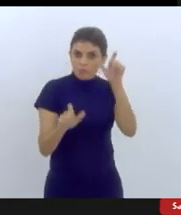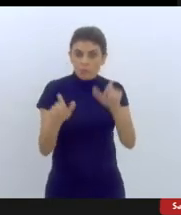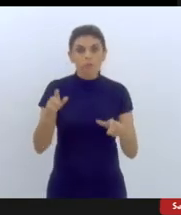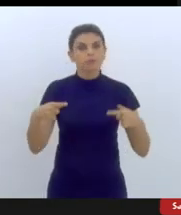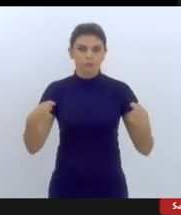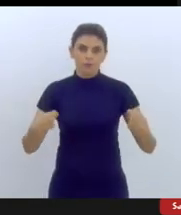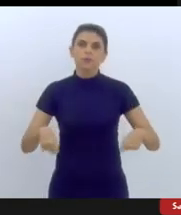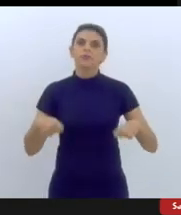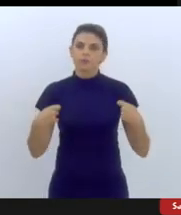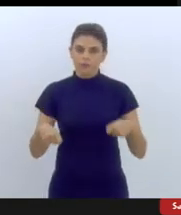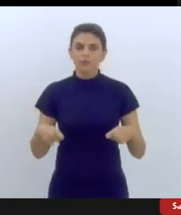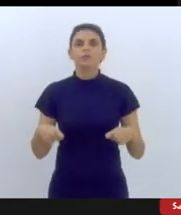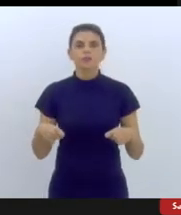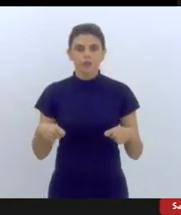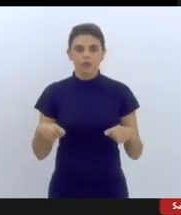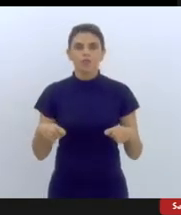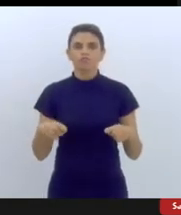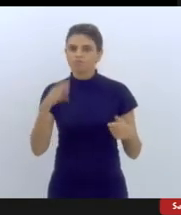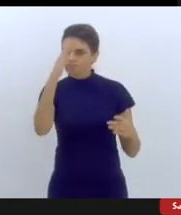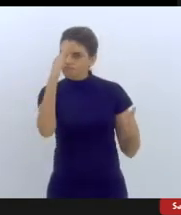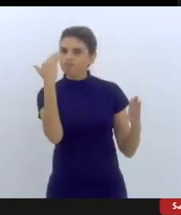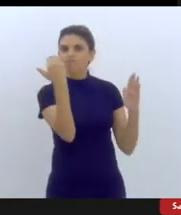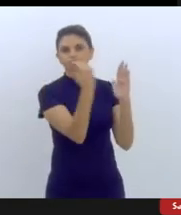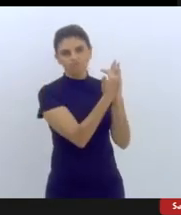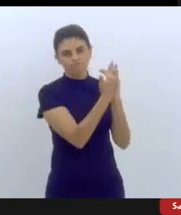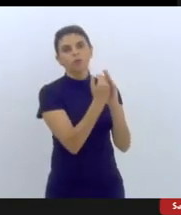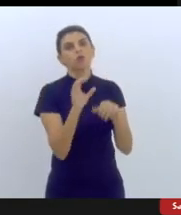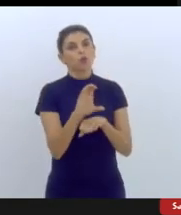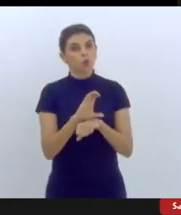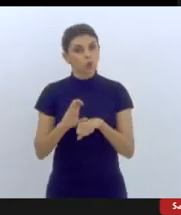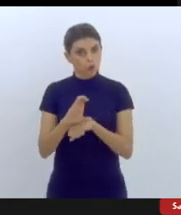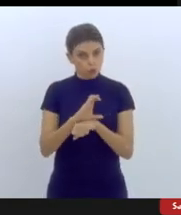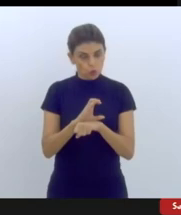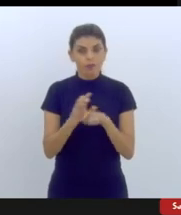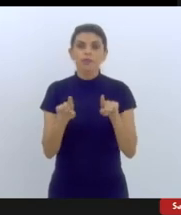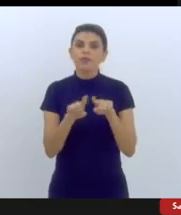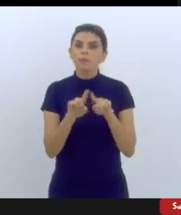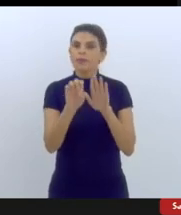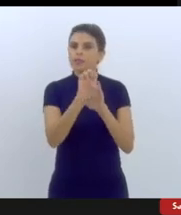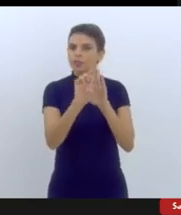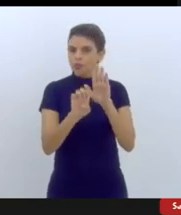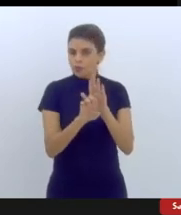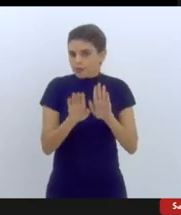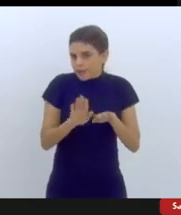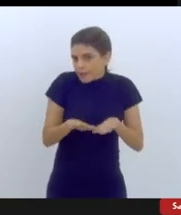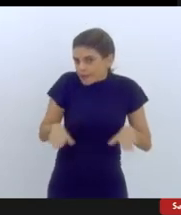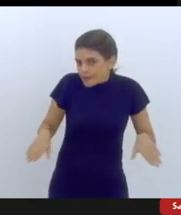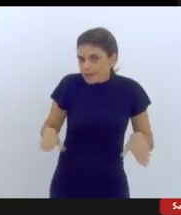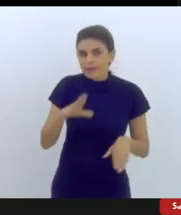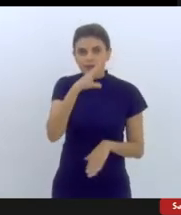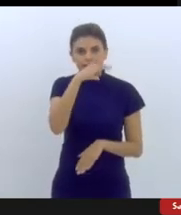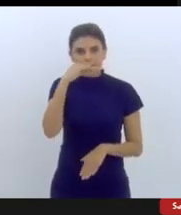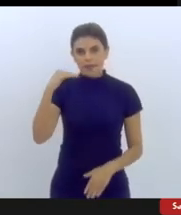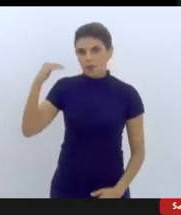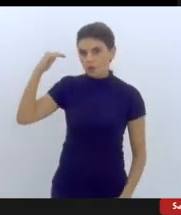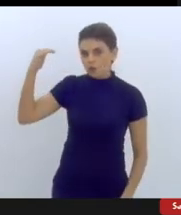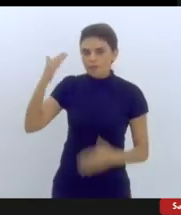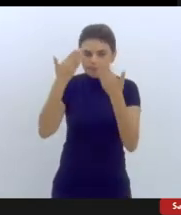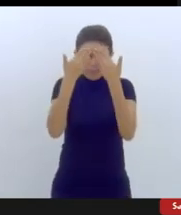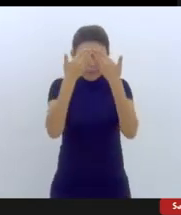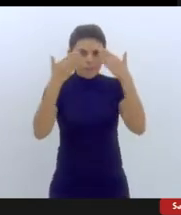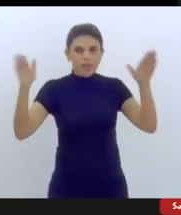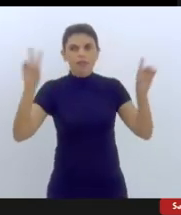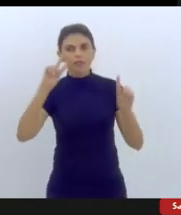precisamos cumprir essa Constituição e esse Estatuto da Criança e do Adolescente numa